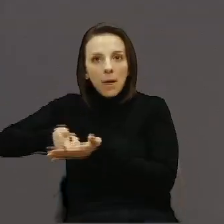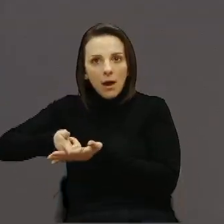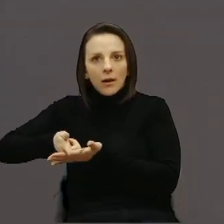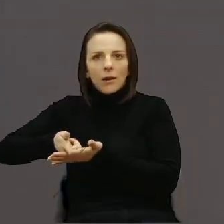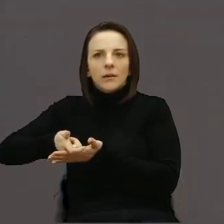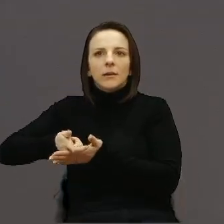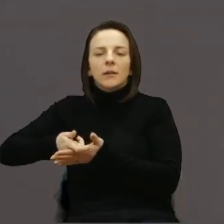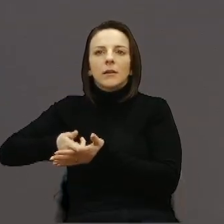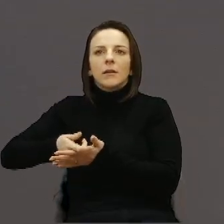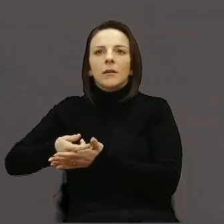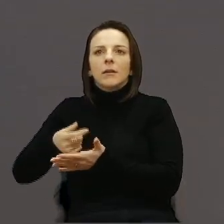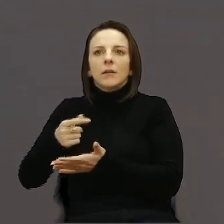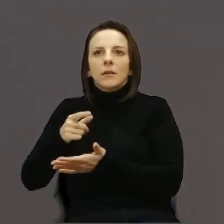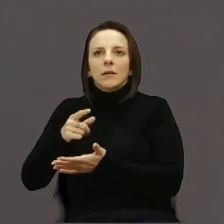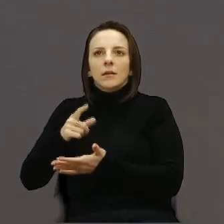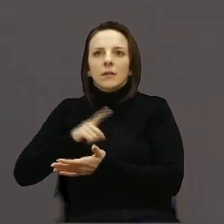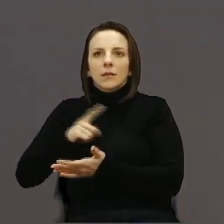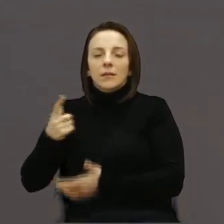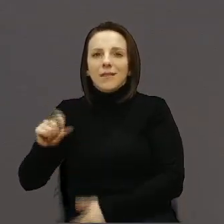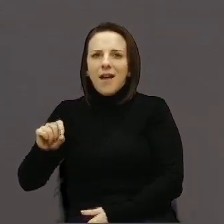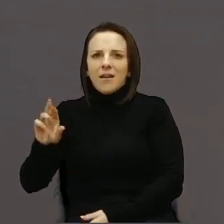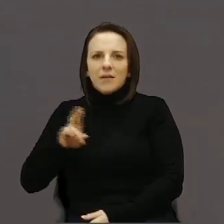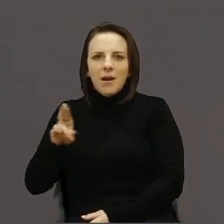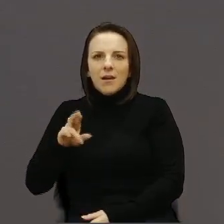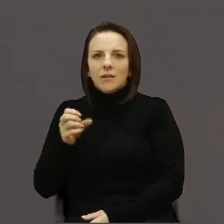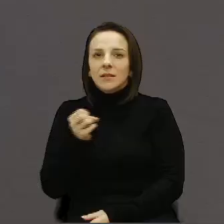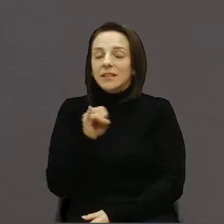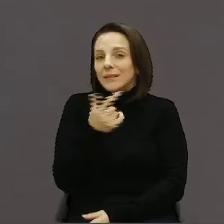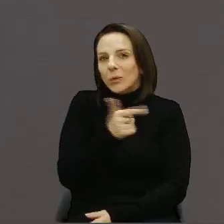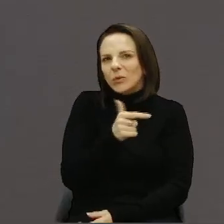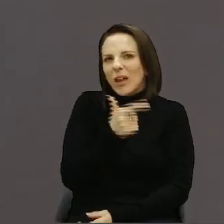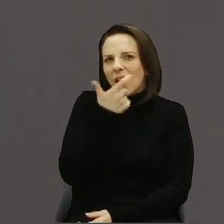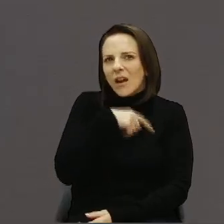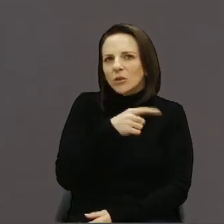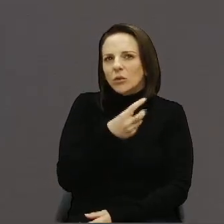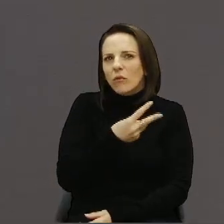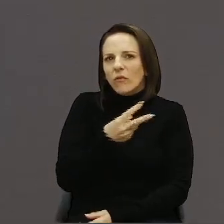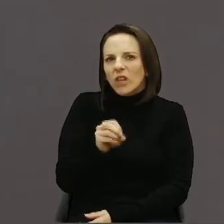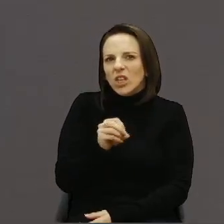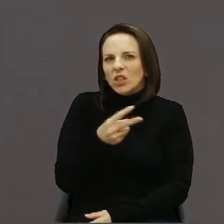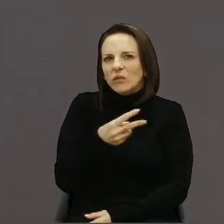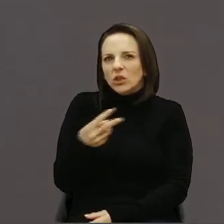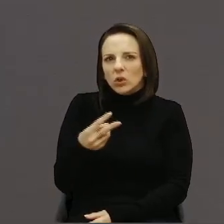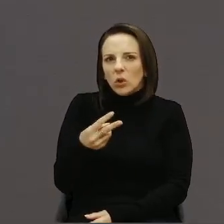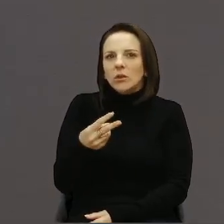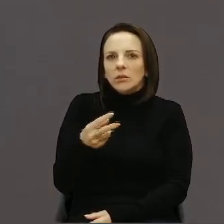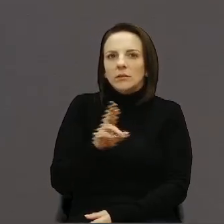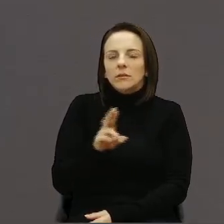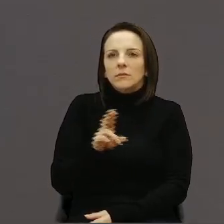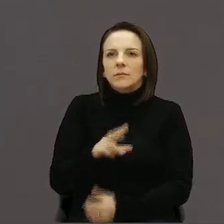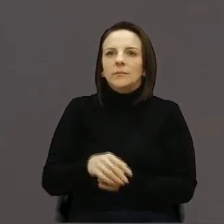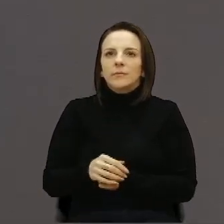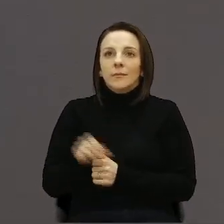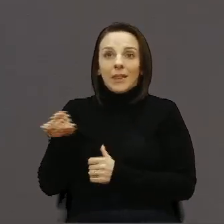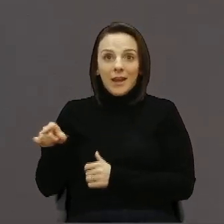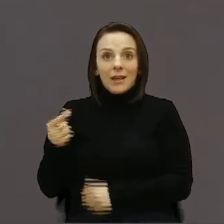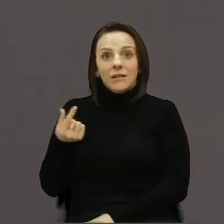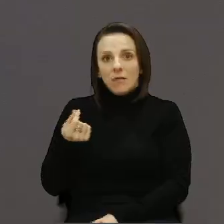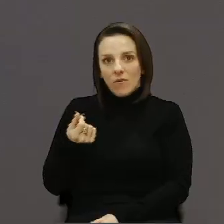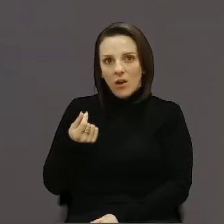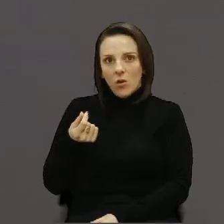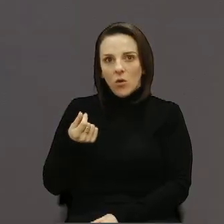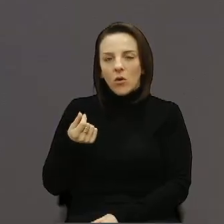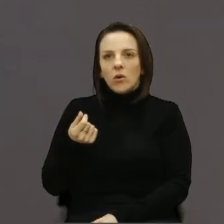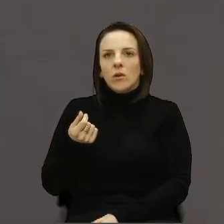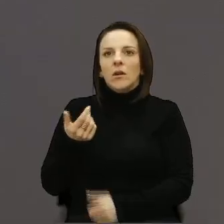da Visate, paga R$ 10,00. E quem não tem o cartão, paga R$ 20,00, me parece, 22. Então, esse valor que é destinado